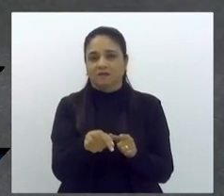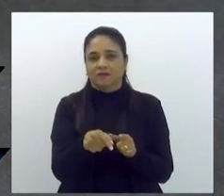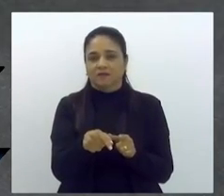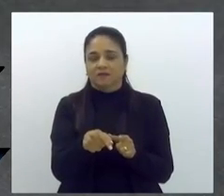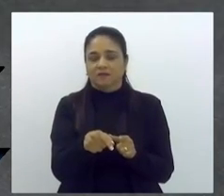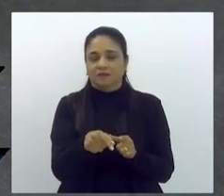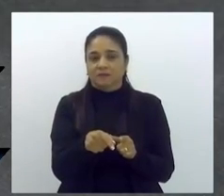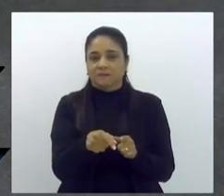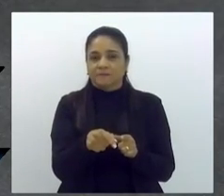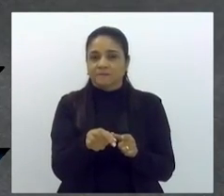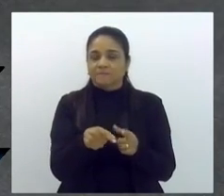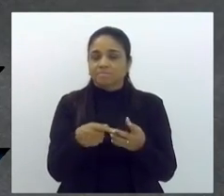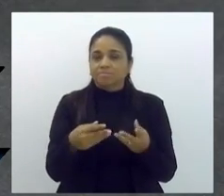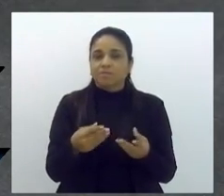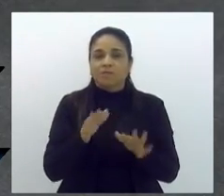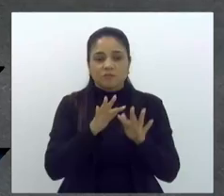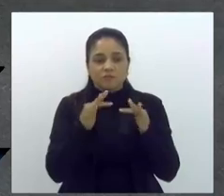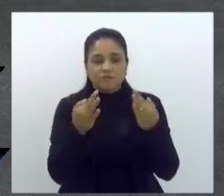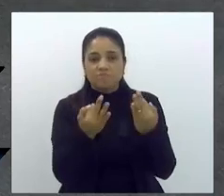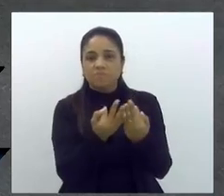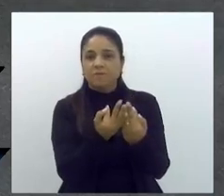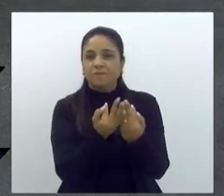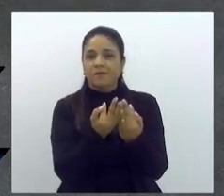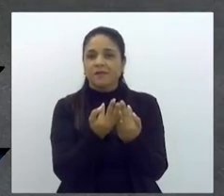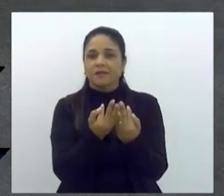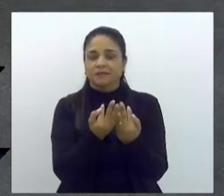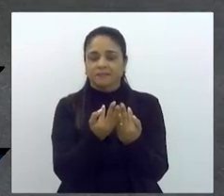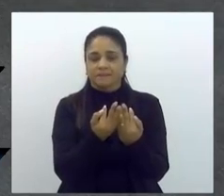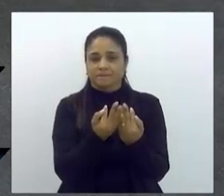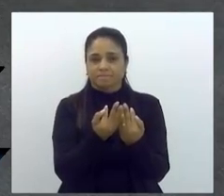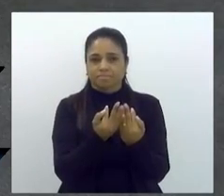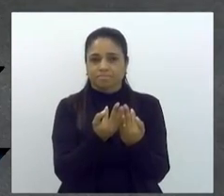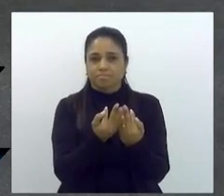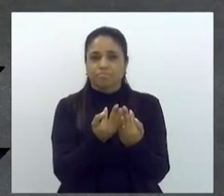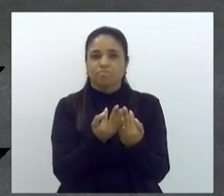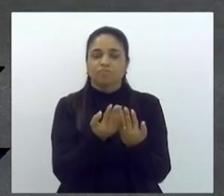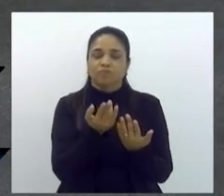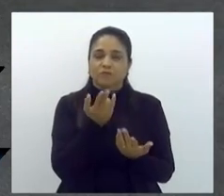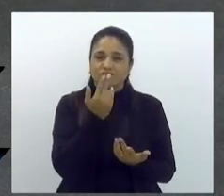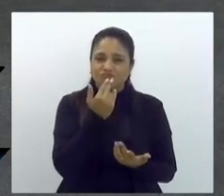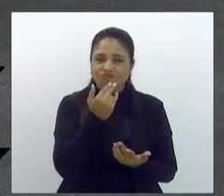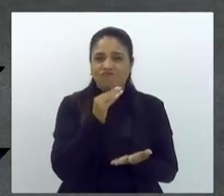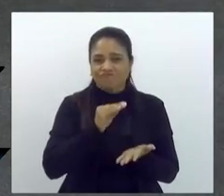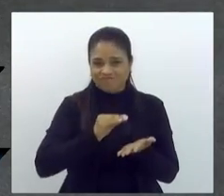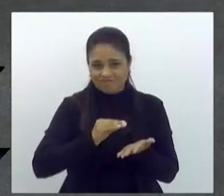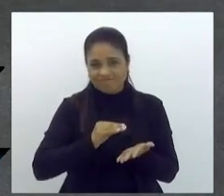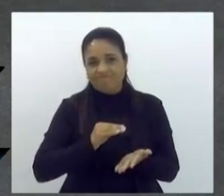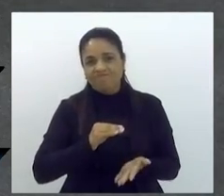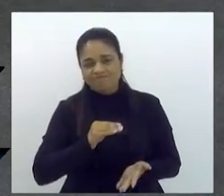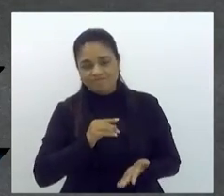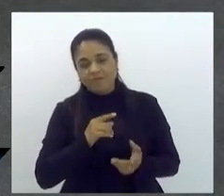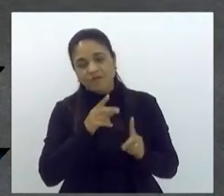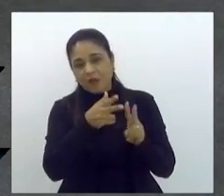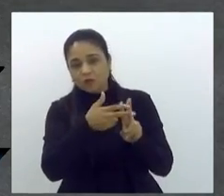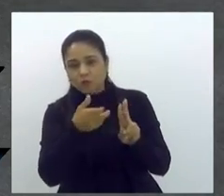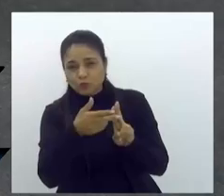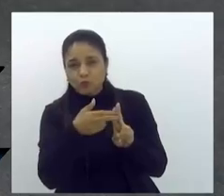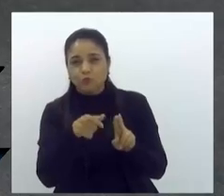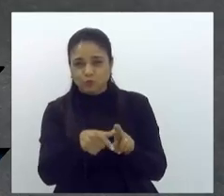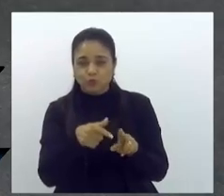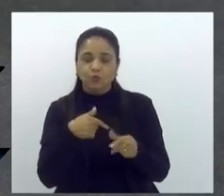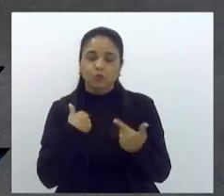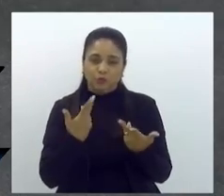aumento das famílias que por conta por decorrência da desnutrição recorrem ao SUS então é uma política